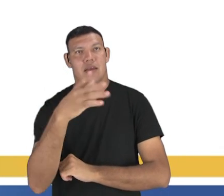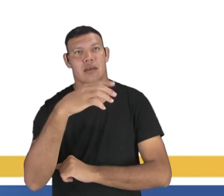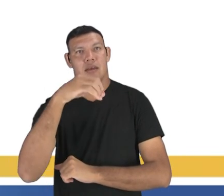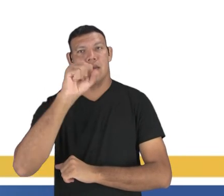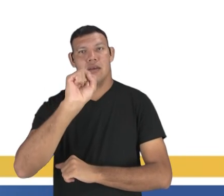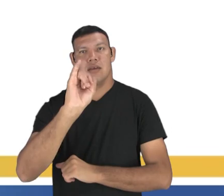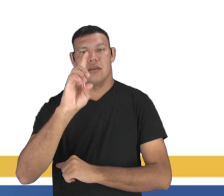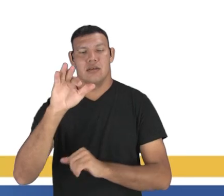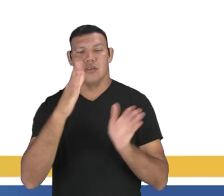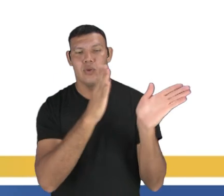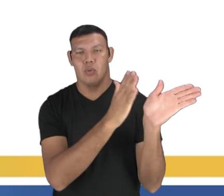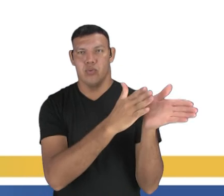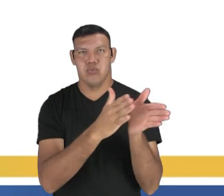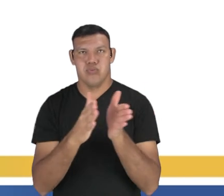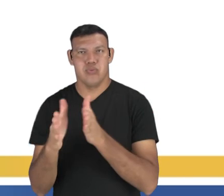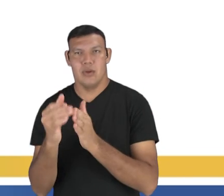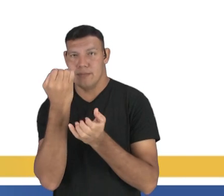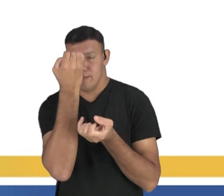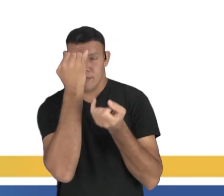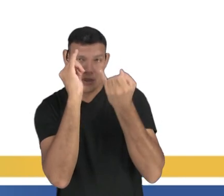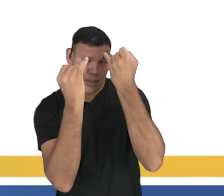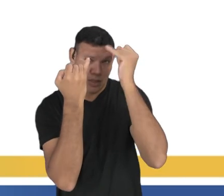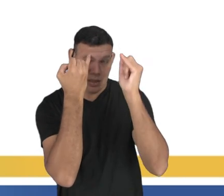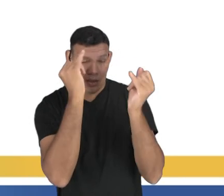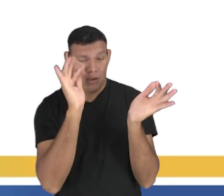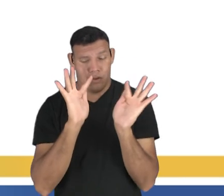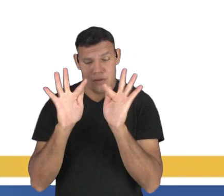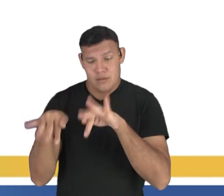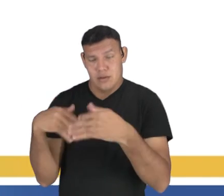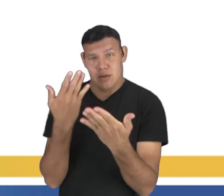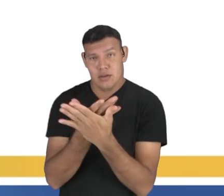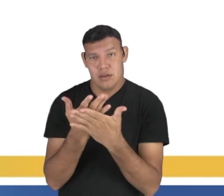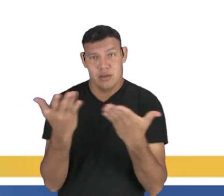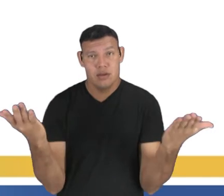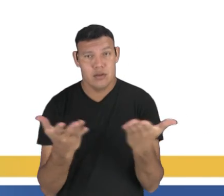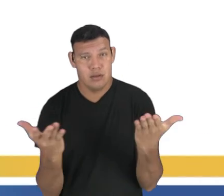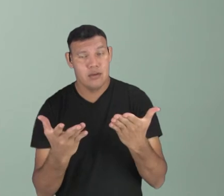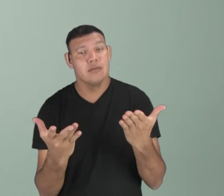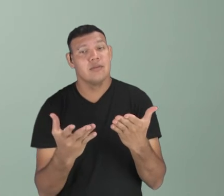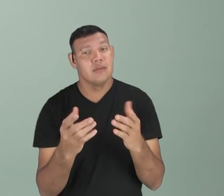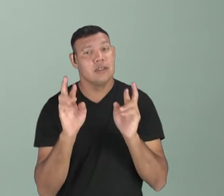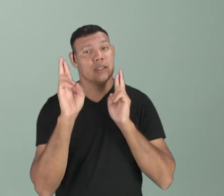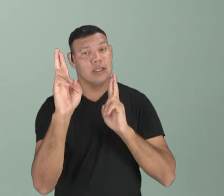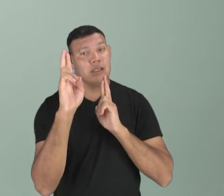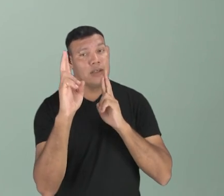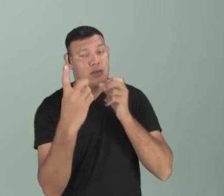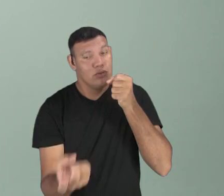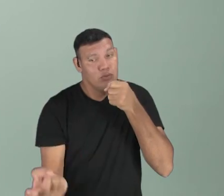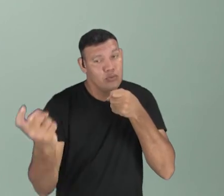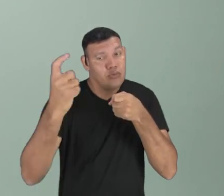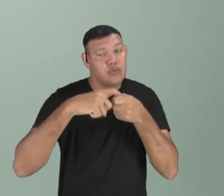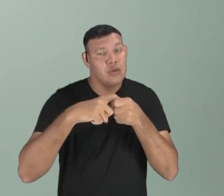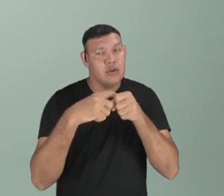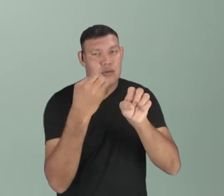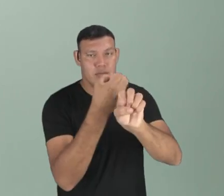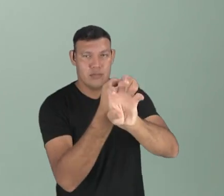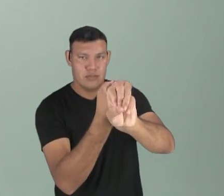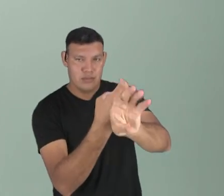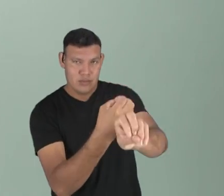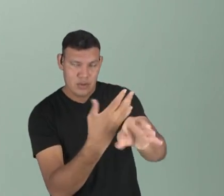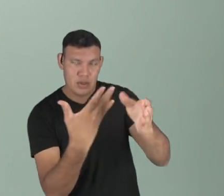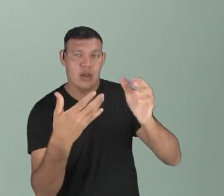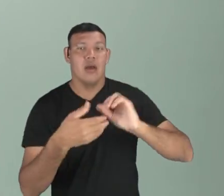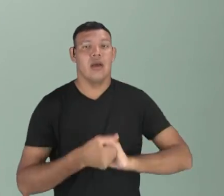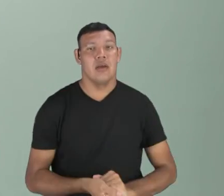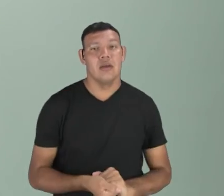tá bom? Então, nós ficamos por aqui hoje. Espero que vocês retomem essas teleaulas,